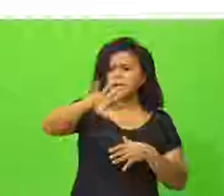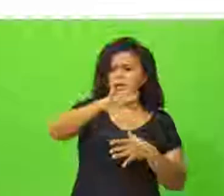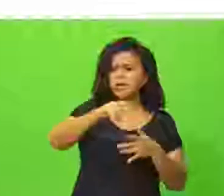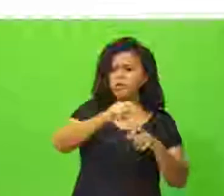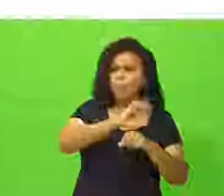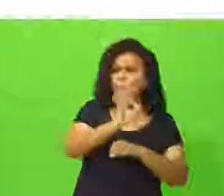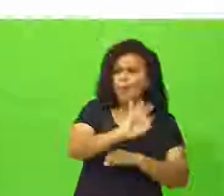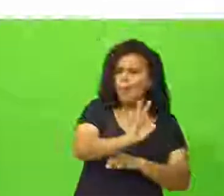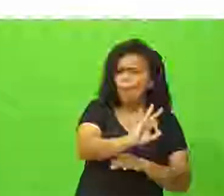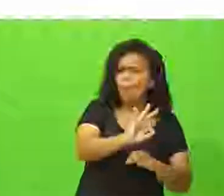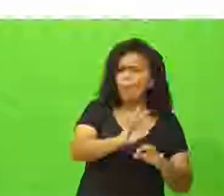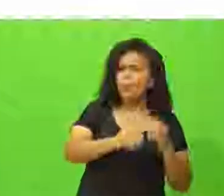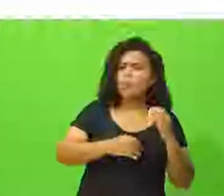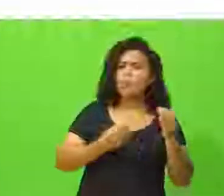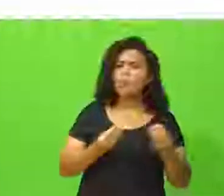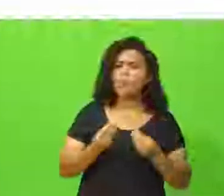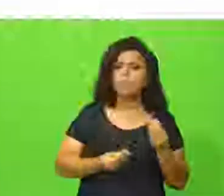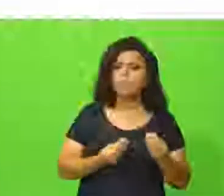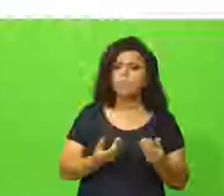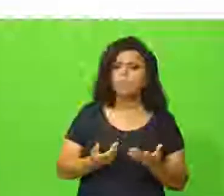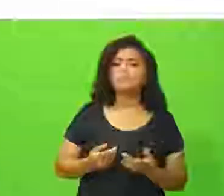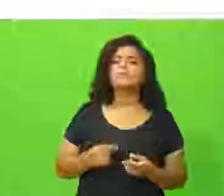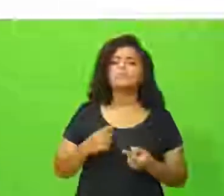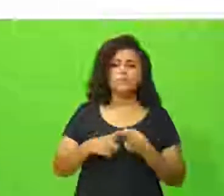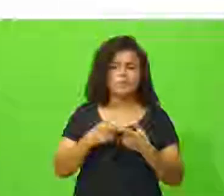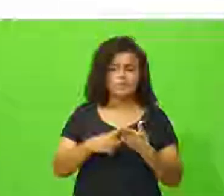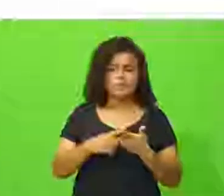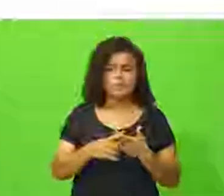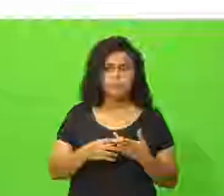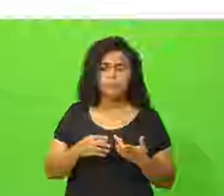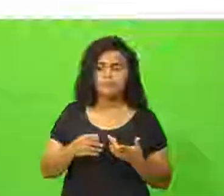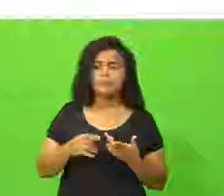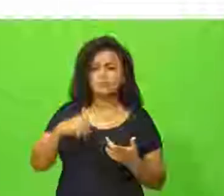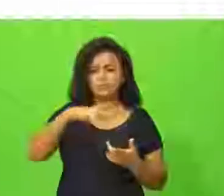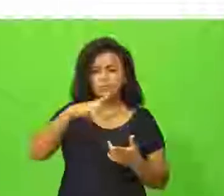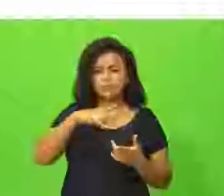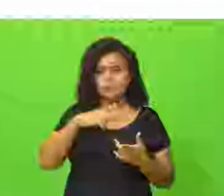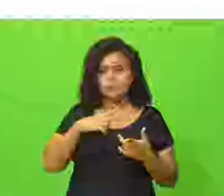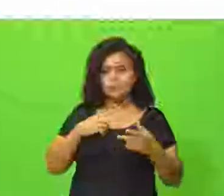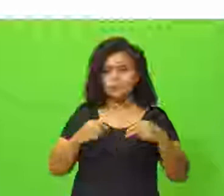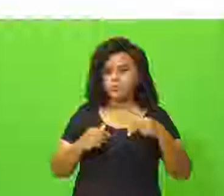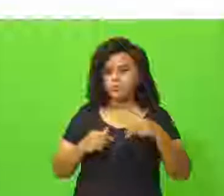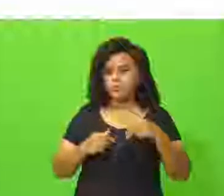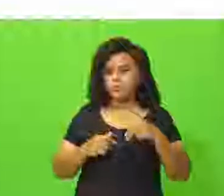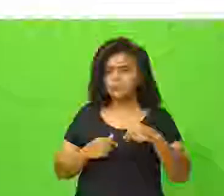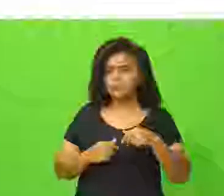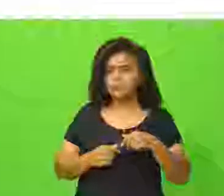vazios demográficos, vocês podem ver, principalmente na região,